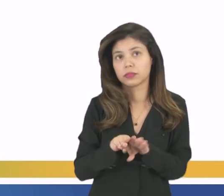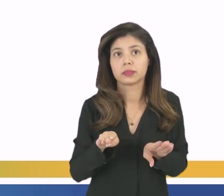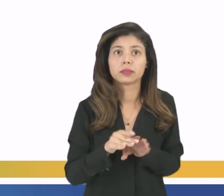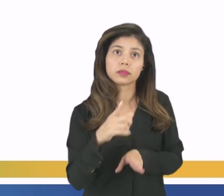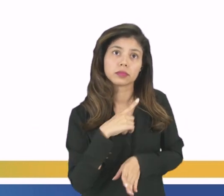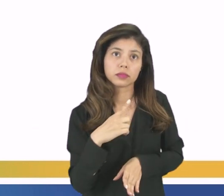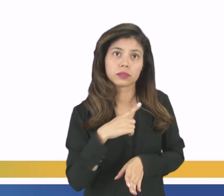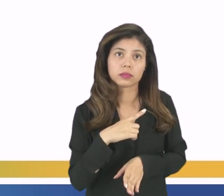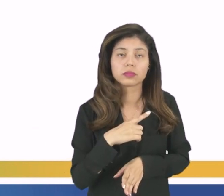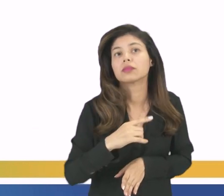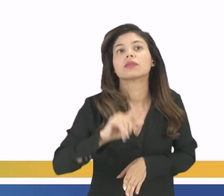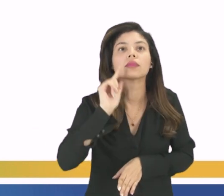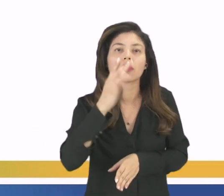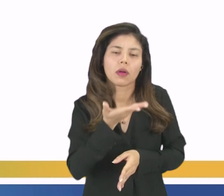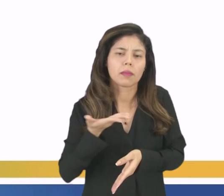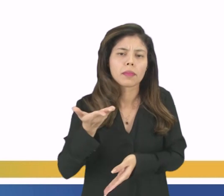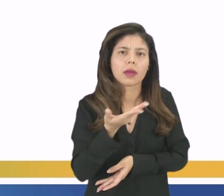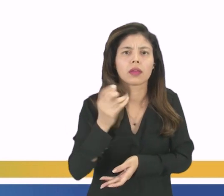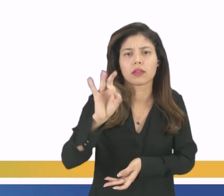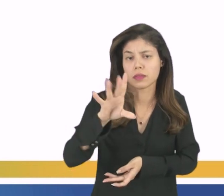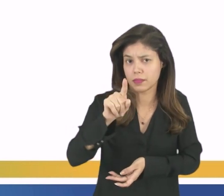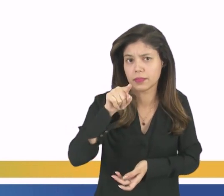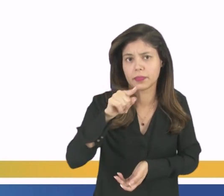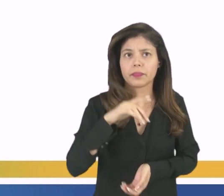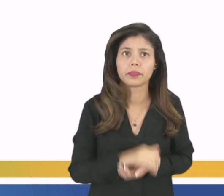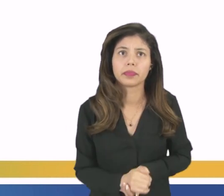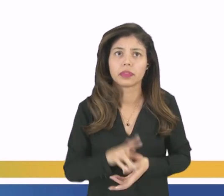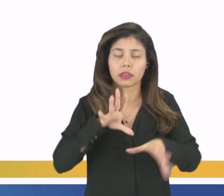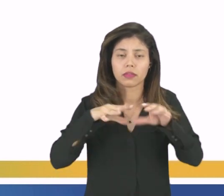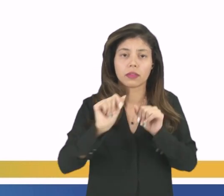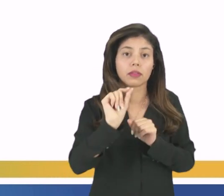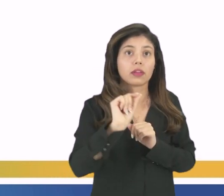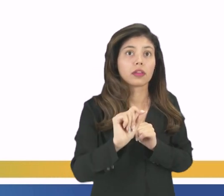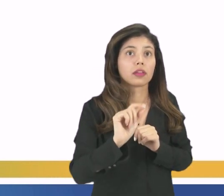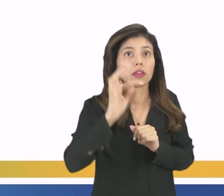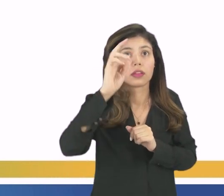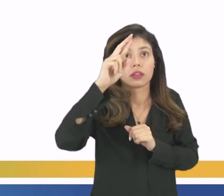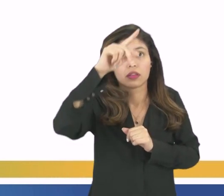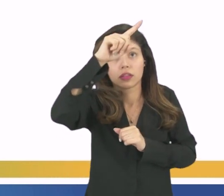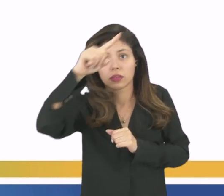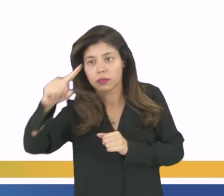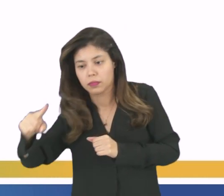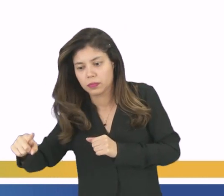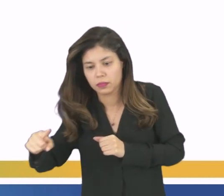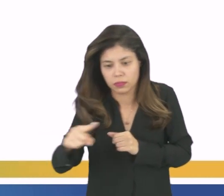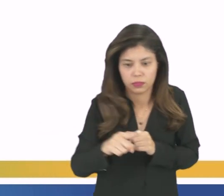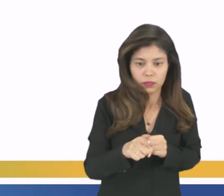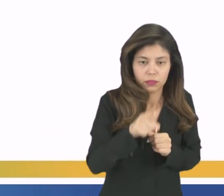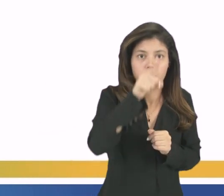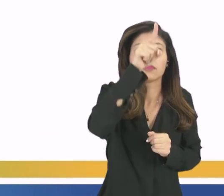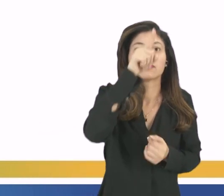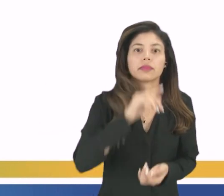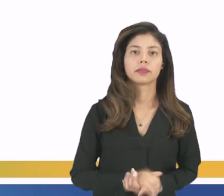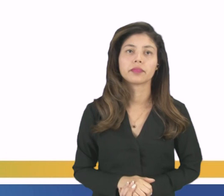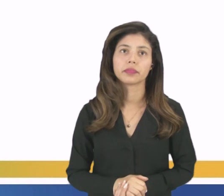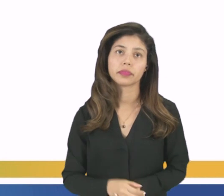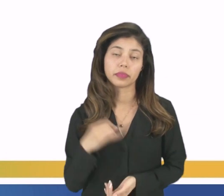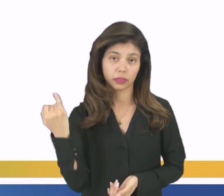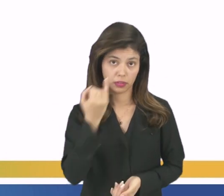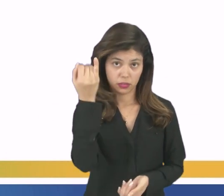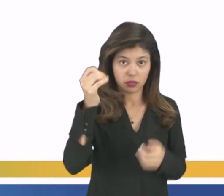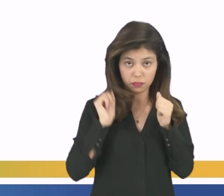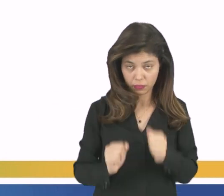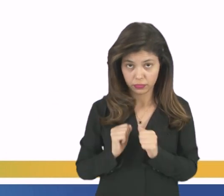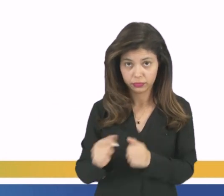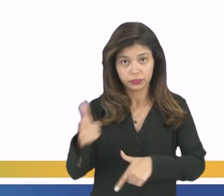geratriz com a base, nesse caso aqui, ó, vai formar o que a gente chama de triângulo retângulo, ok? E é importantíssimo que a gente